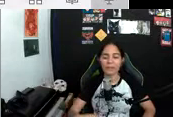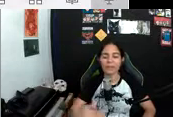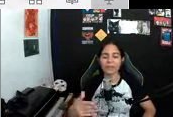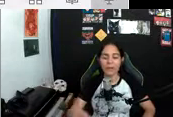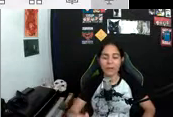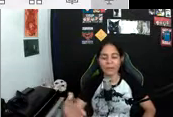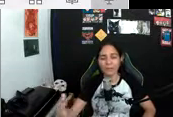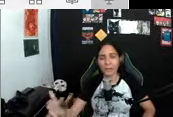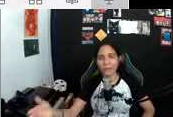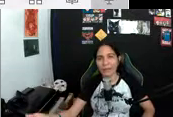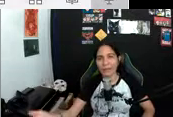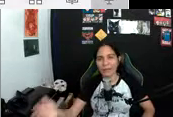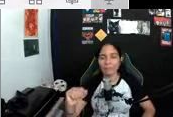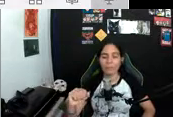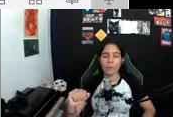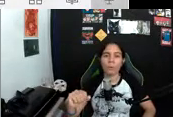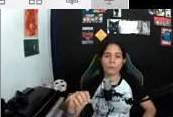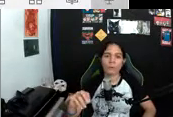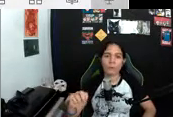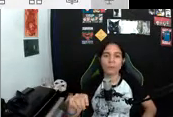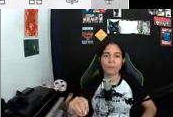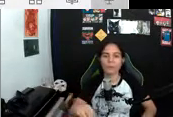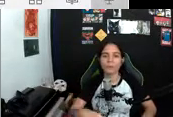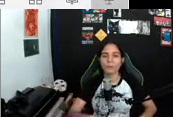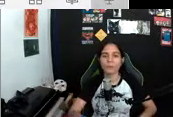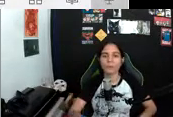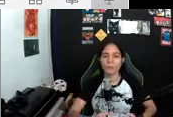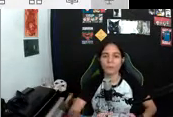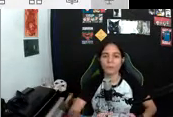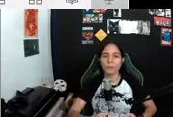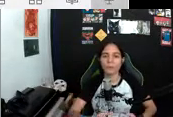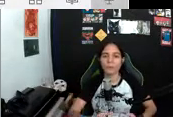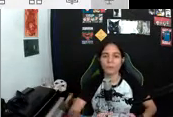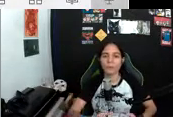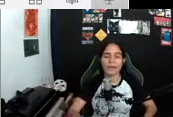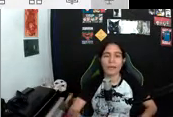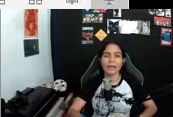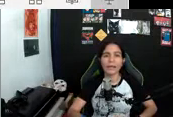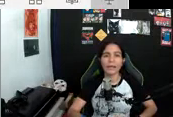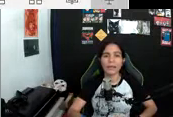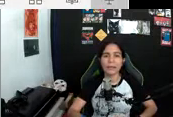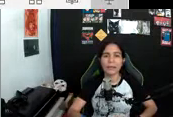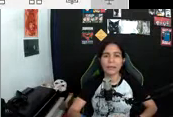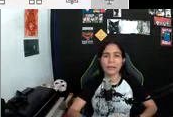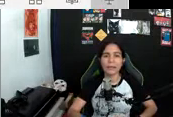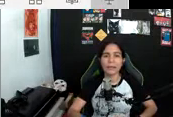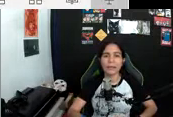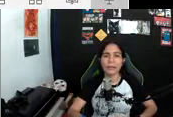estar adquirindo ao atuarem como enfermeiros. Então, tudo isso vai ajudar